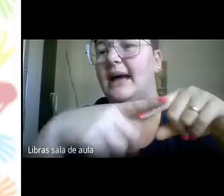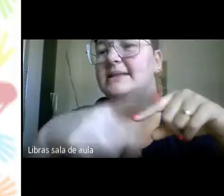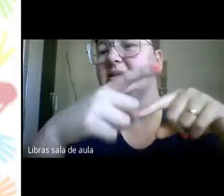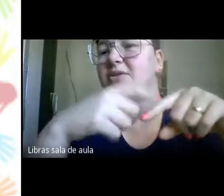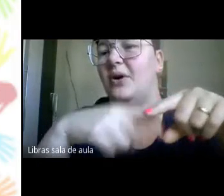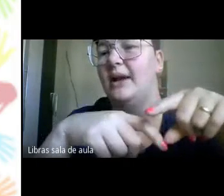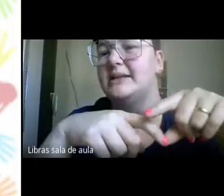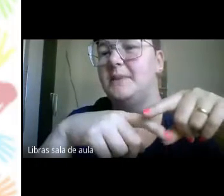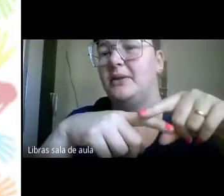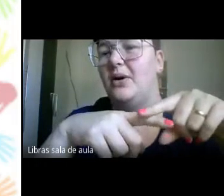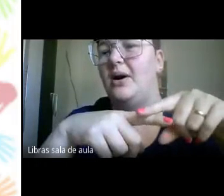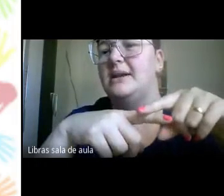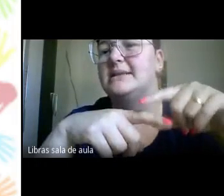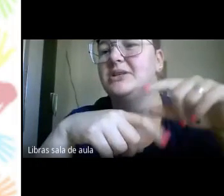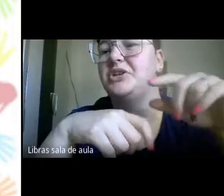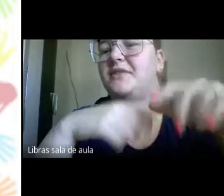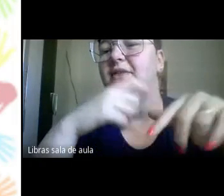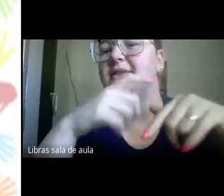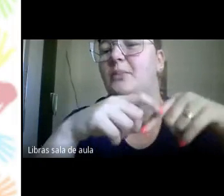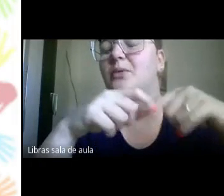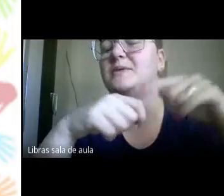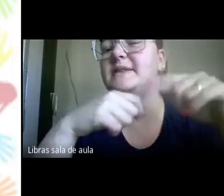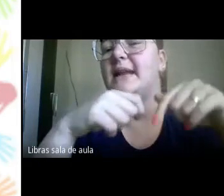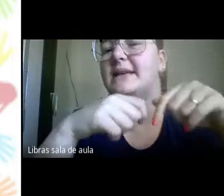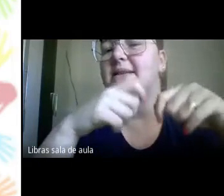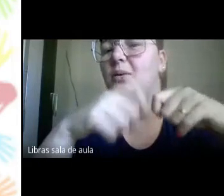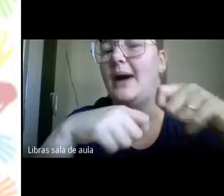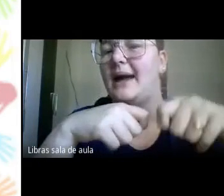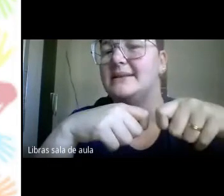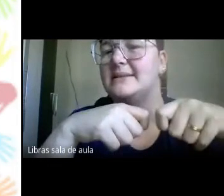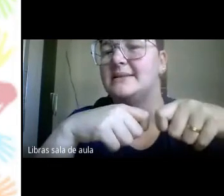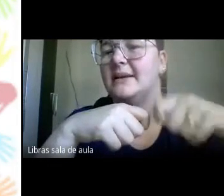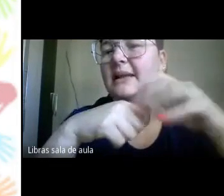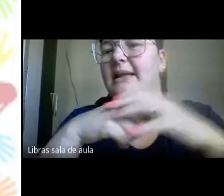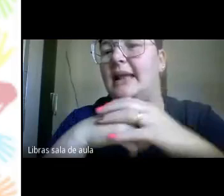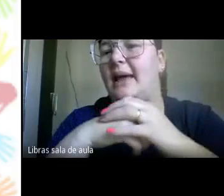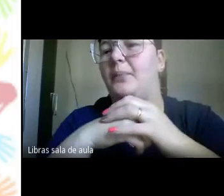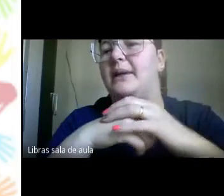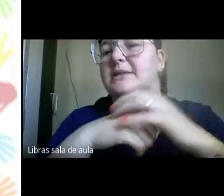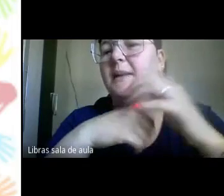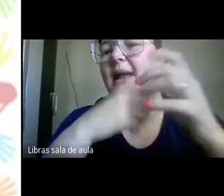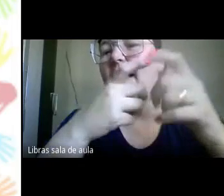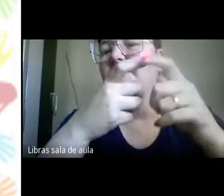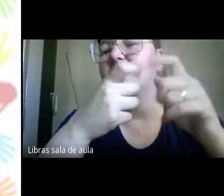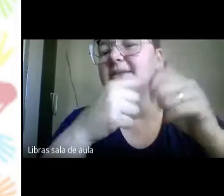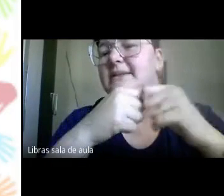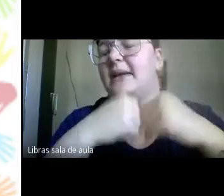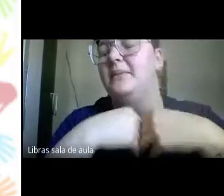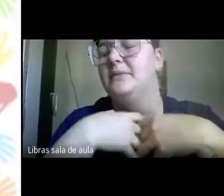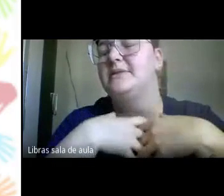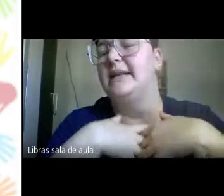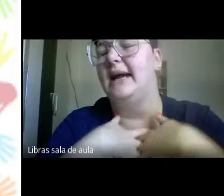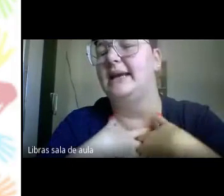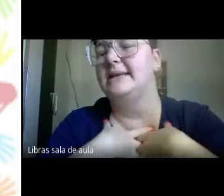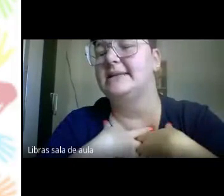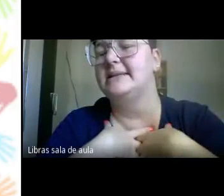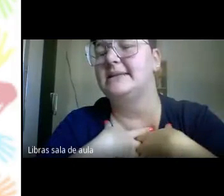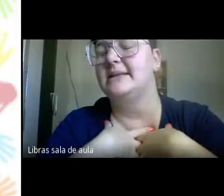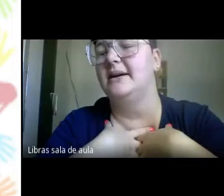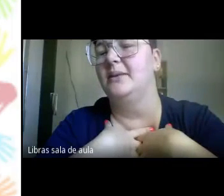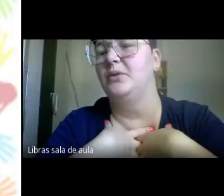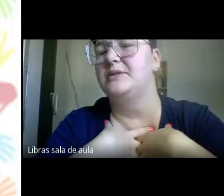Então, nas histórias menores, a gente vai usar muitos sinais iguais, né? Porque as palavras têm os